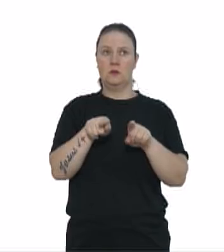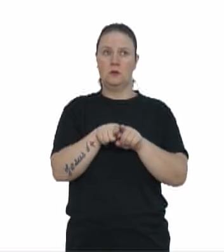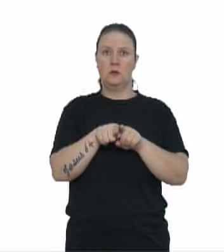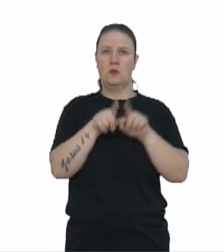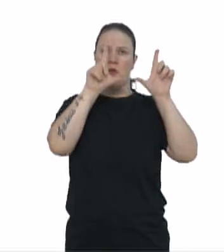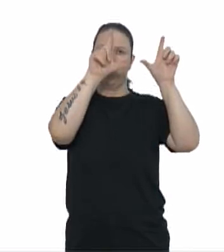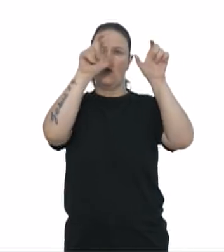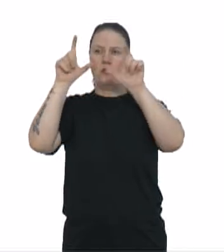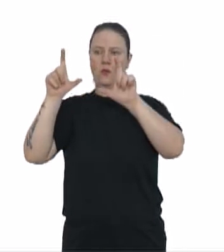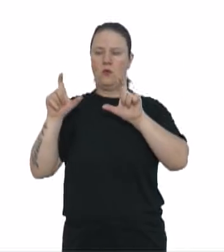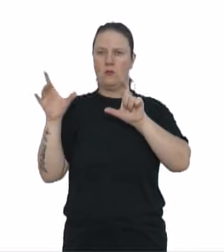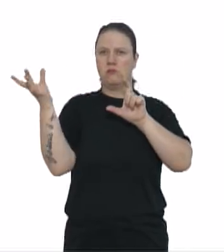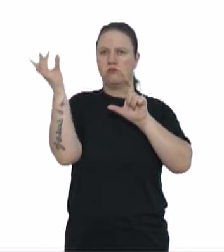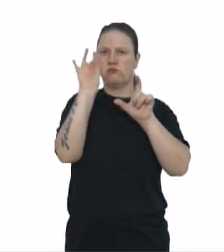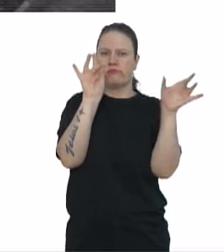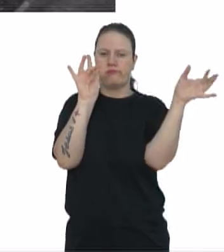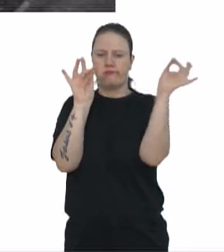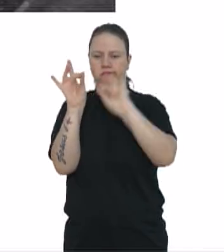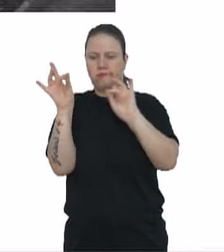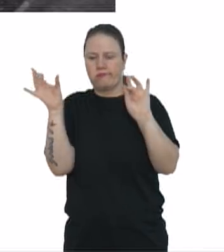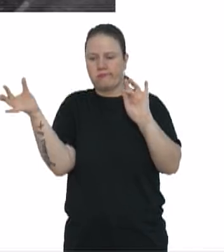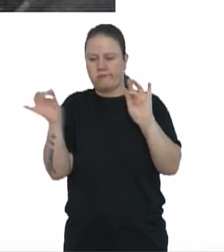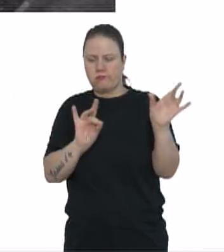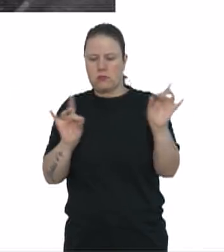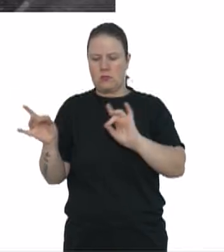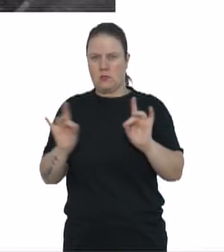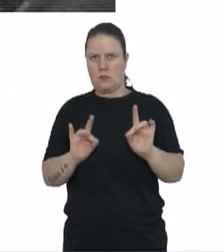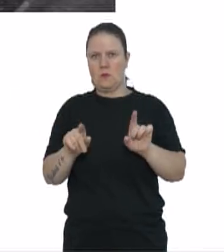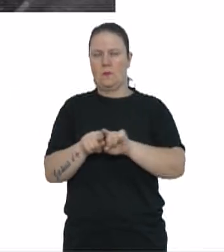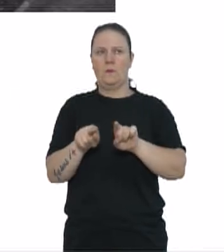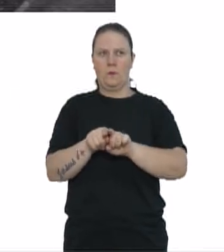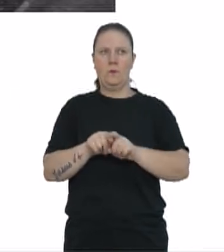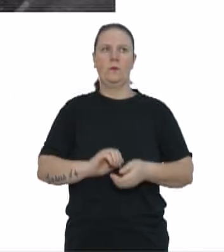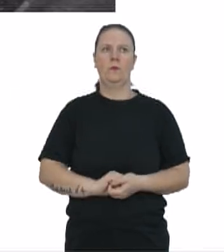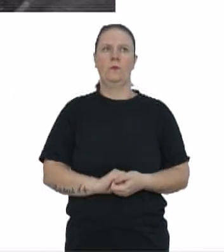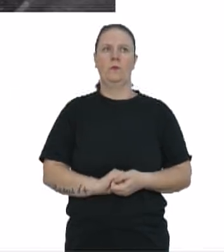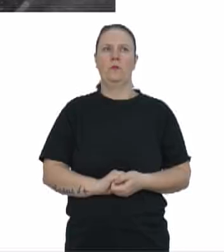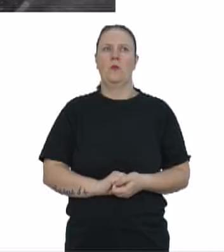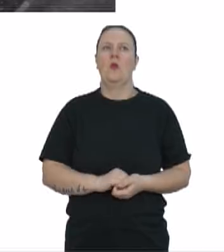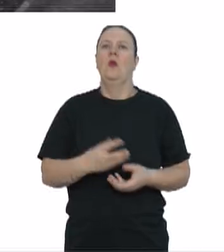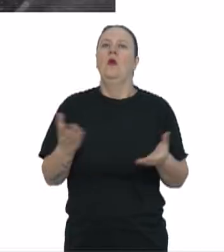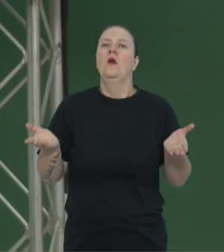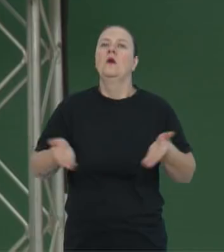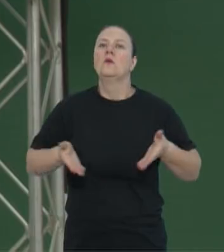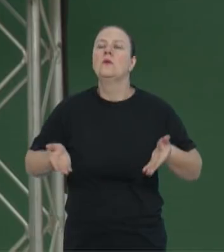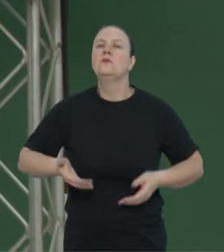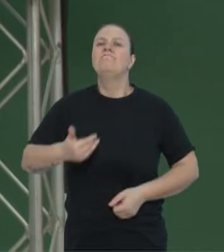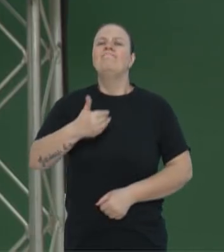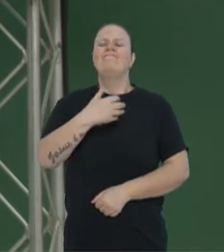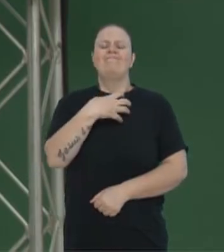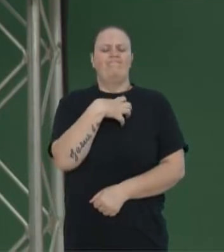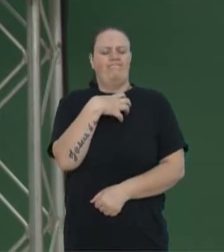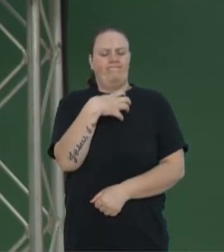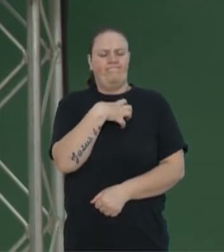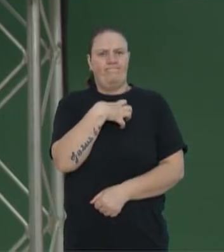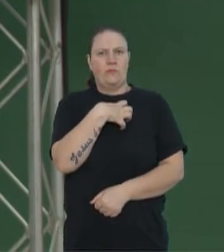Fotomontagens, que foi aquele que a gente viu. Também agora a gente vai ver sobre o espírito do nosso tempo. Por que esse